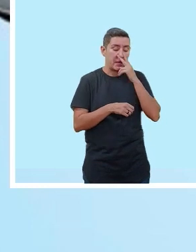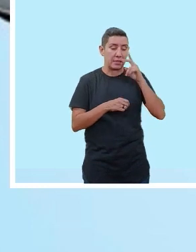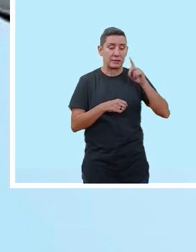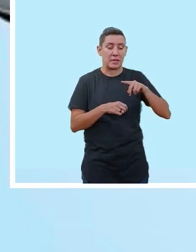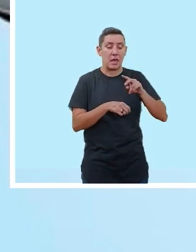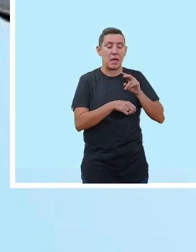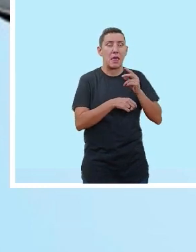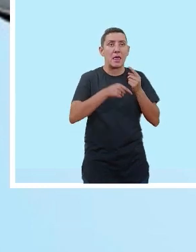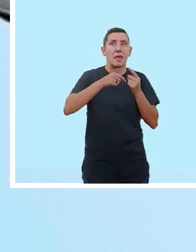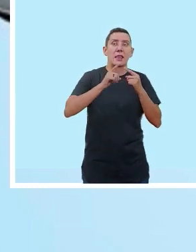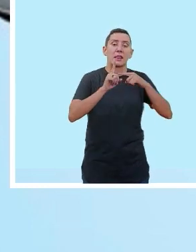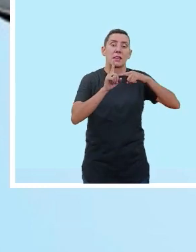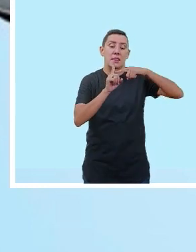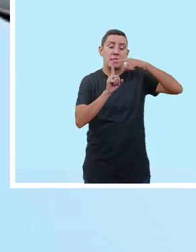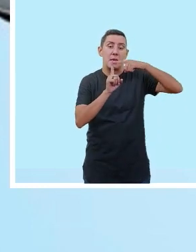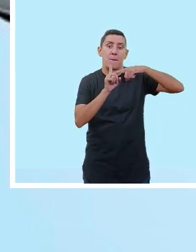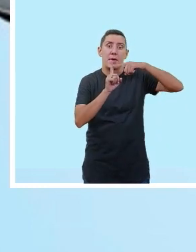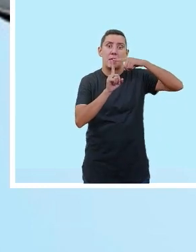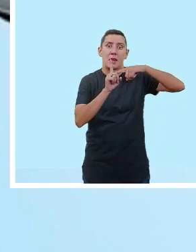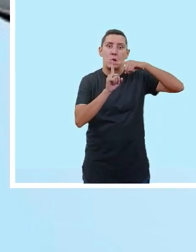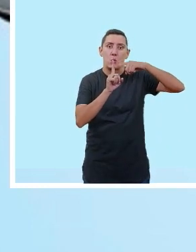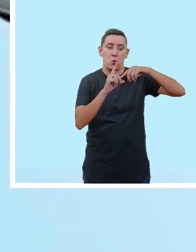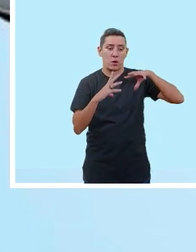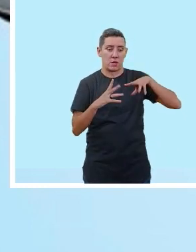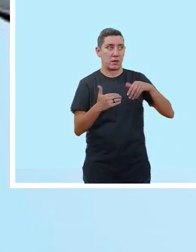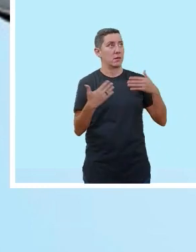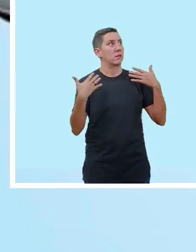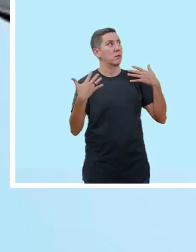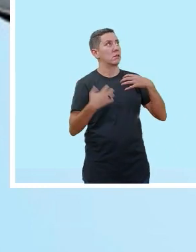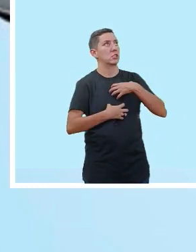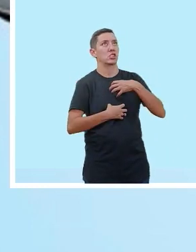Então, graças aos gases que estão presentes na nossa